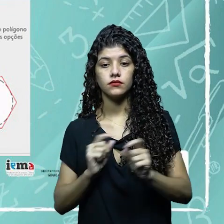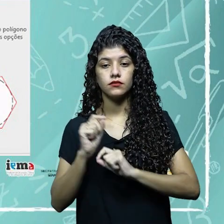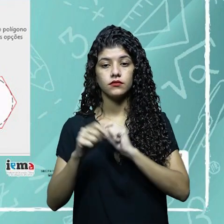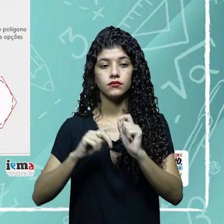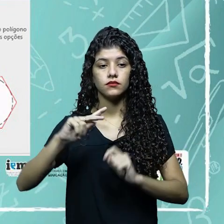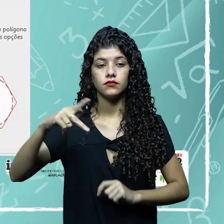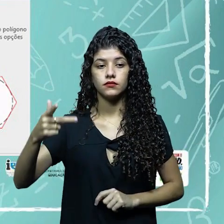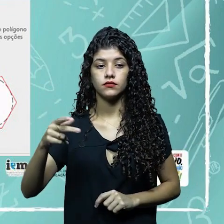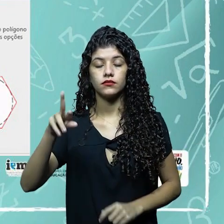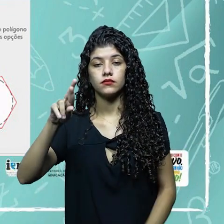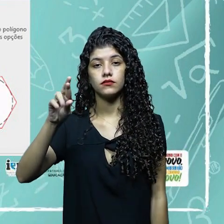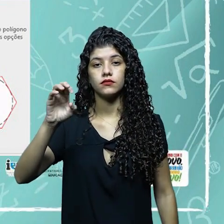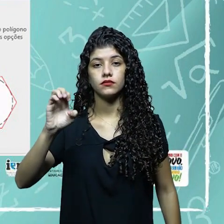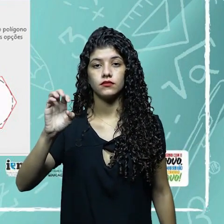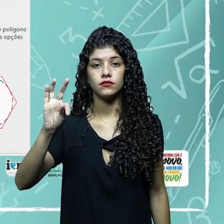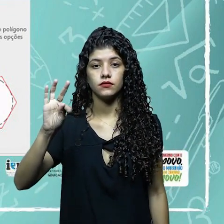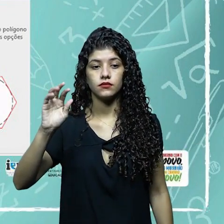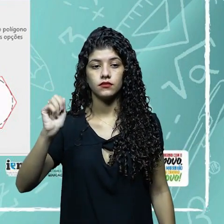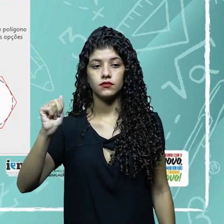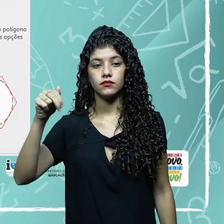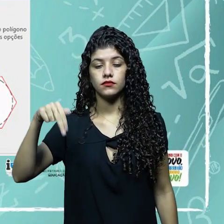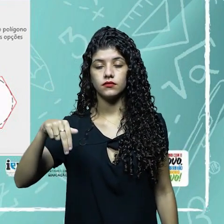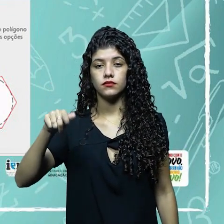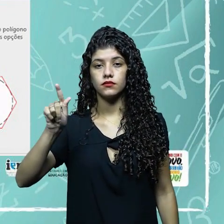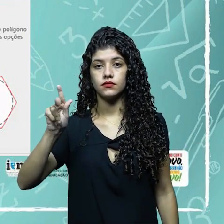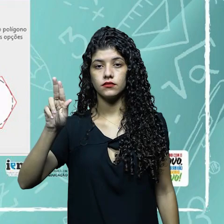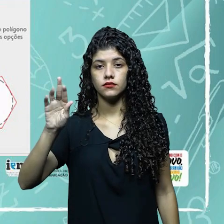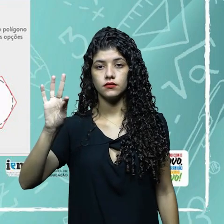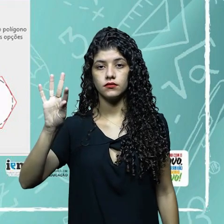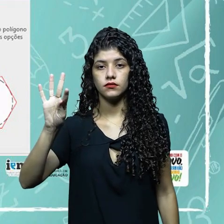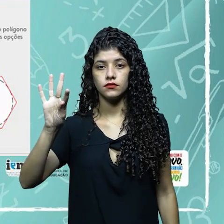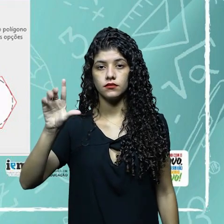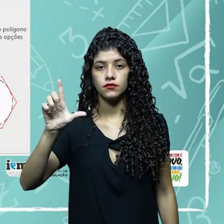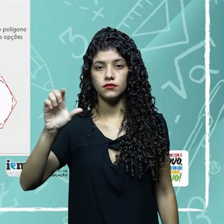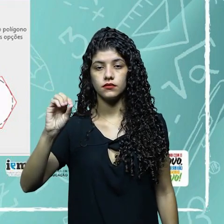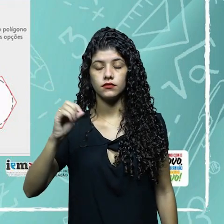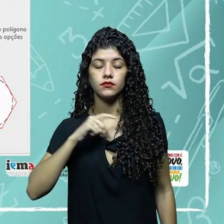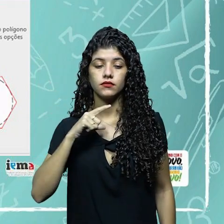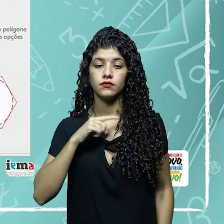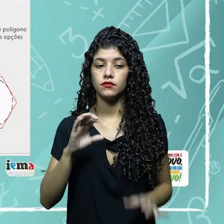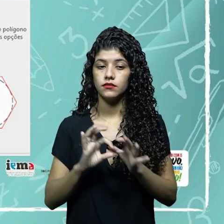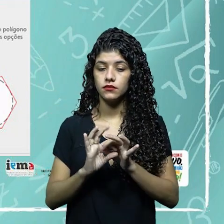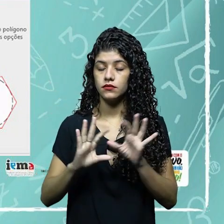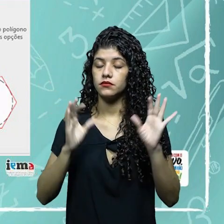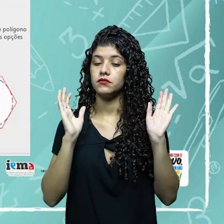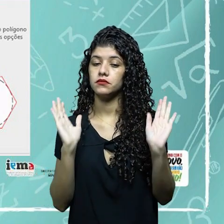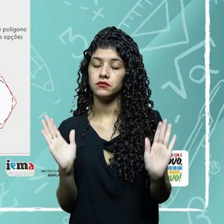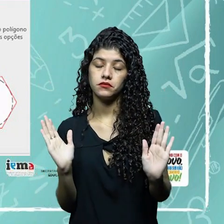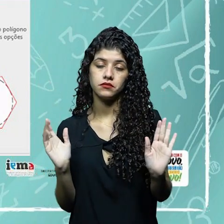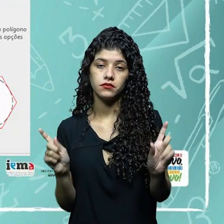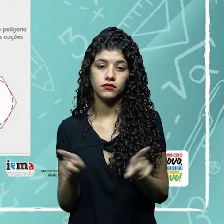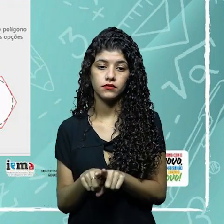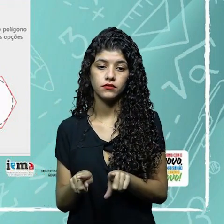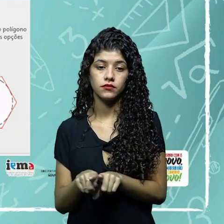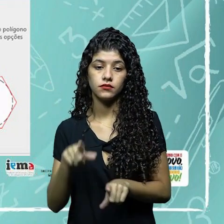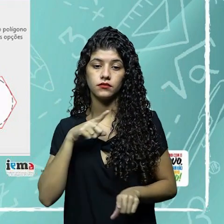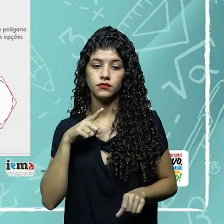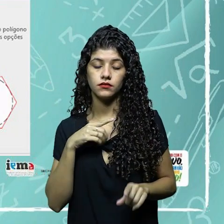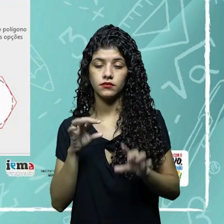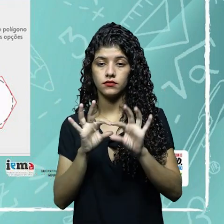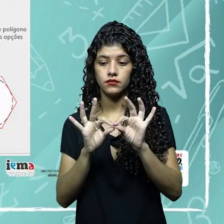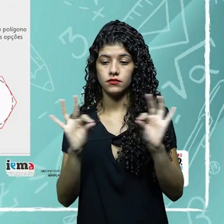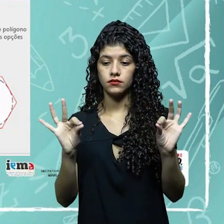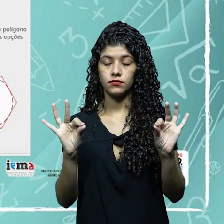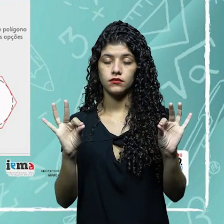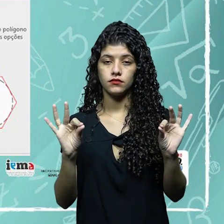vamos ver o próximo, é o retângulo. Como eu falei para vocês, vocês têm possibilidade de desenhar um retângulo com uma linha, mas também você já tem